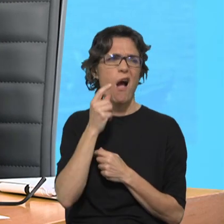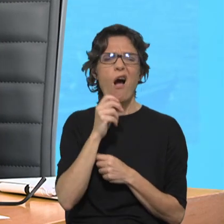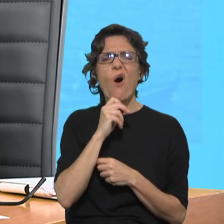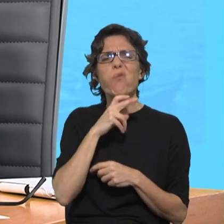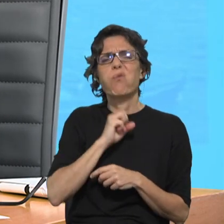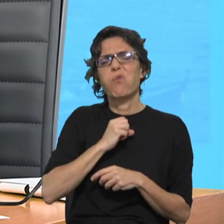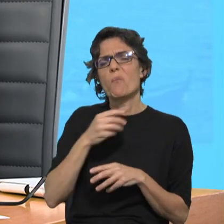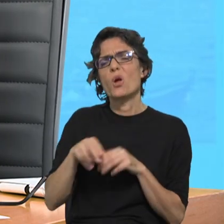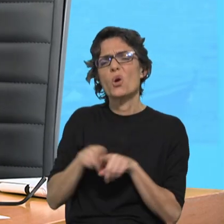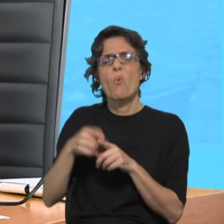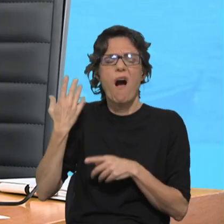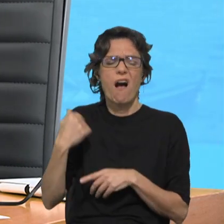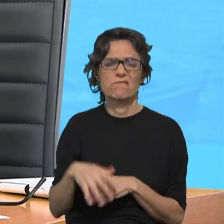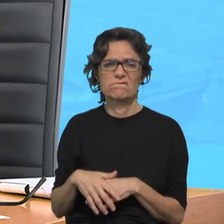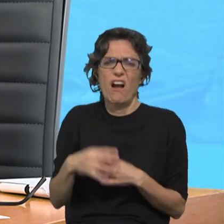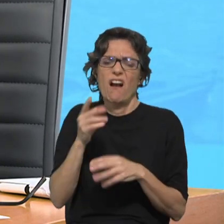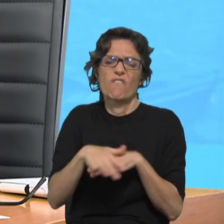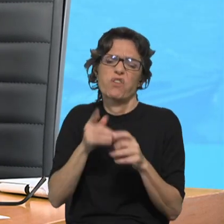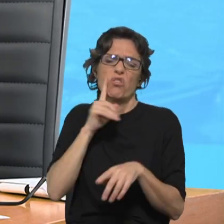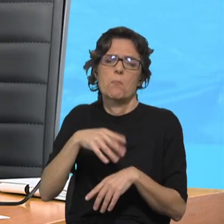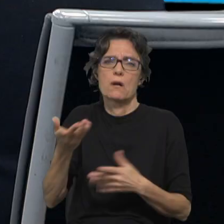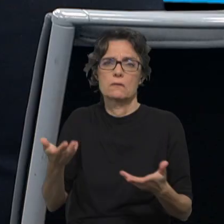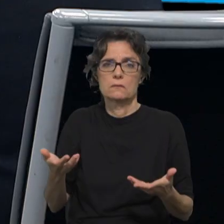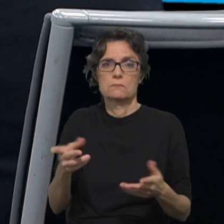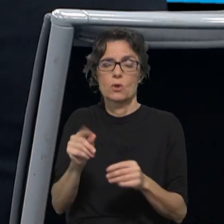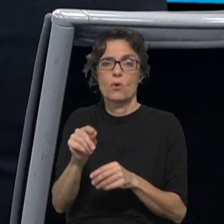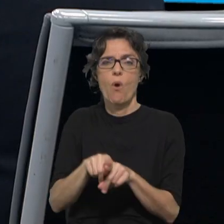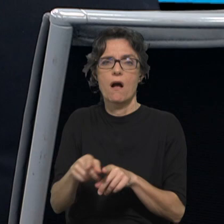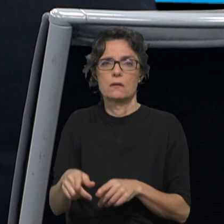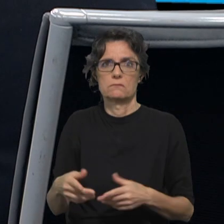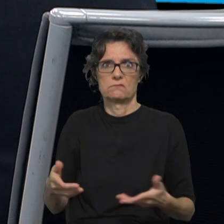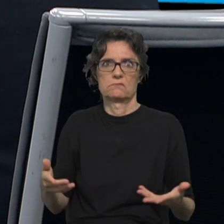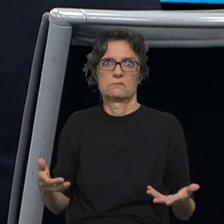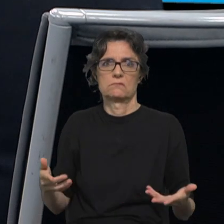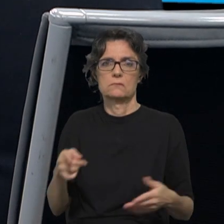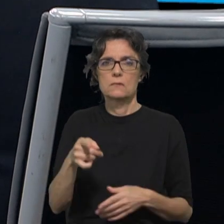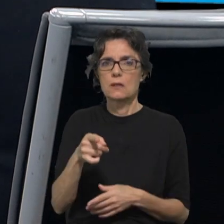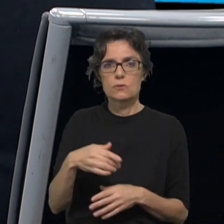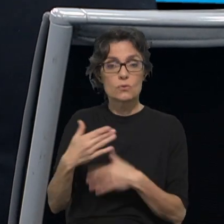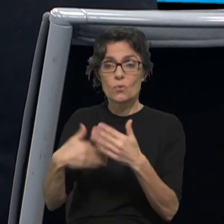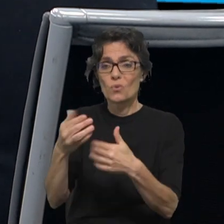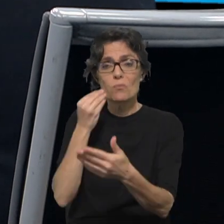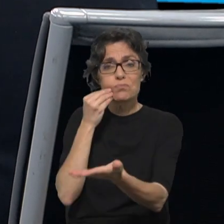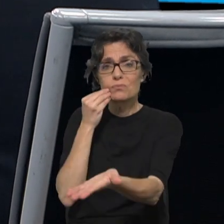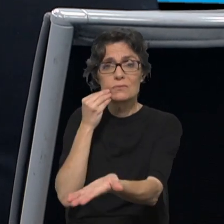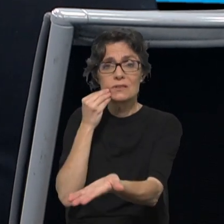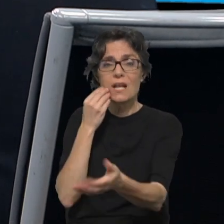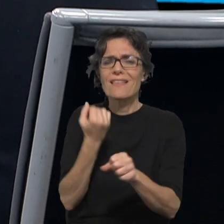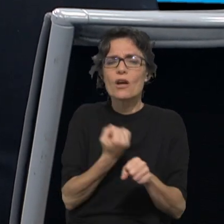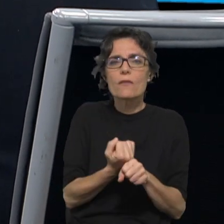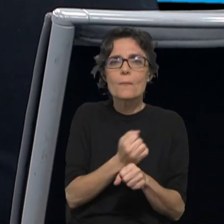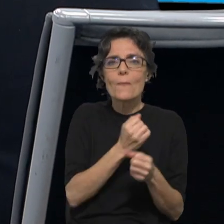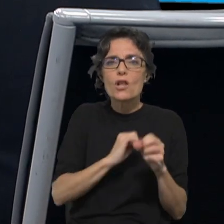bisavô fazia... Não como adquirido e certo. Exatamente. E vai continuando. E isto não pode acontecer. O trabalho que tem de fazer a